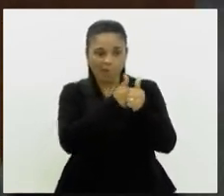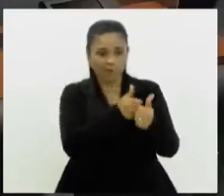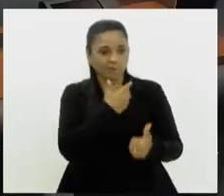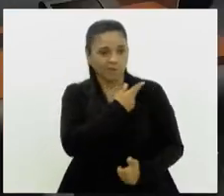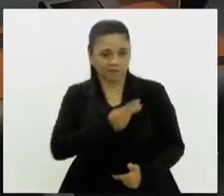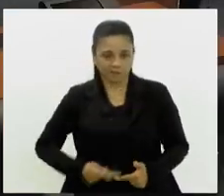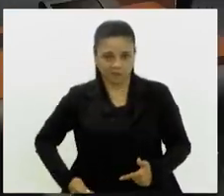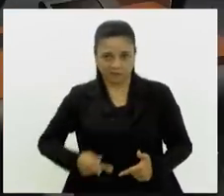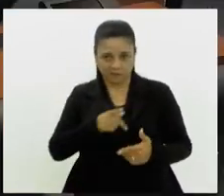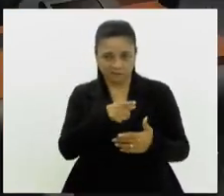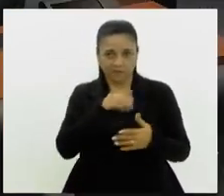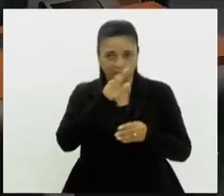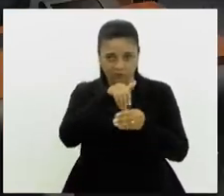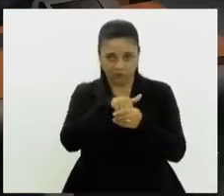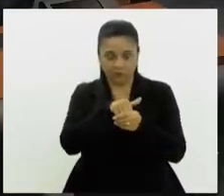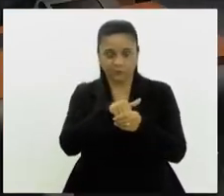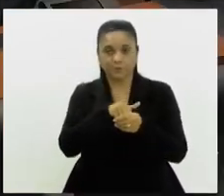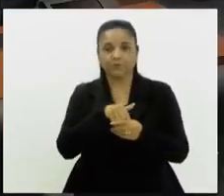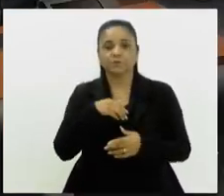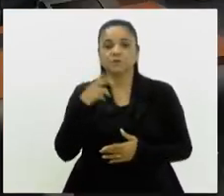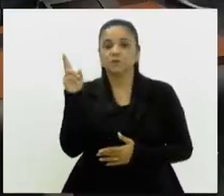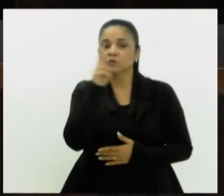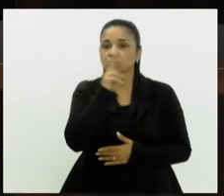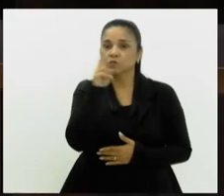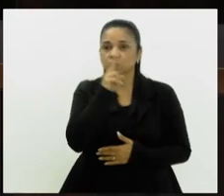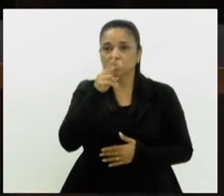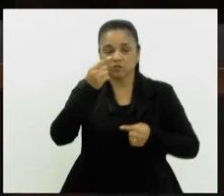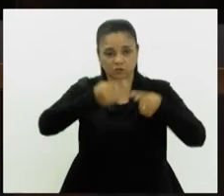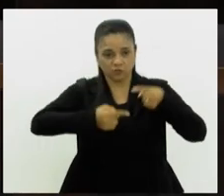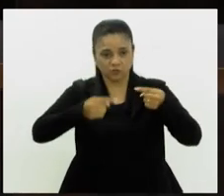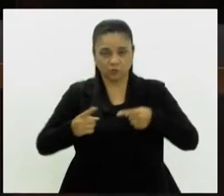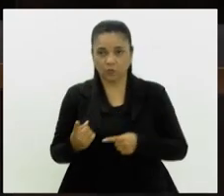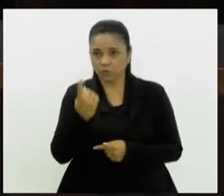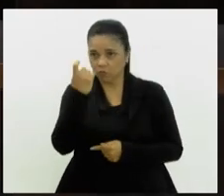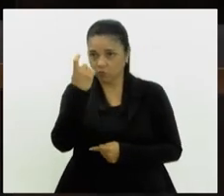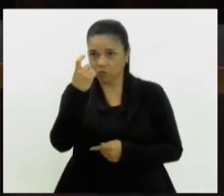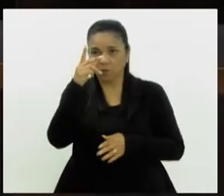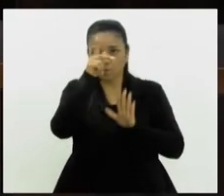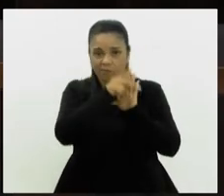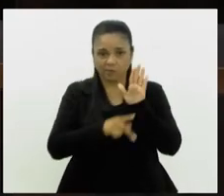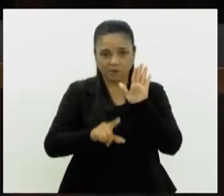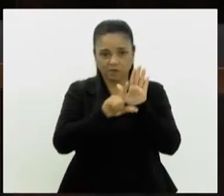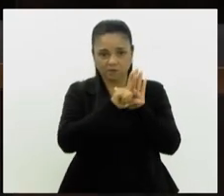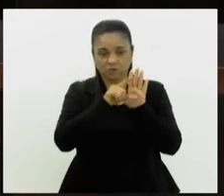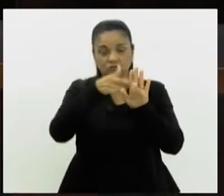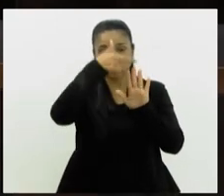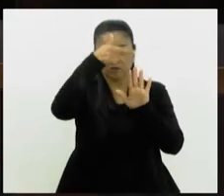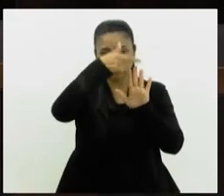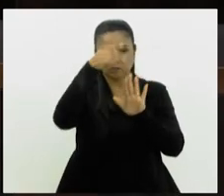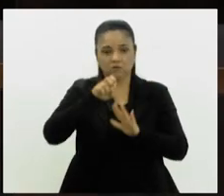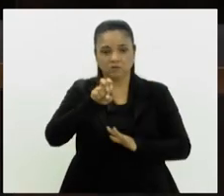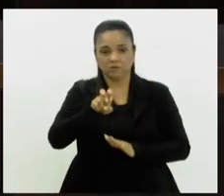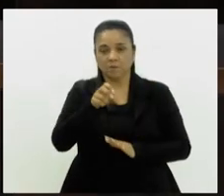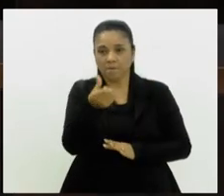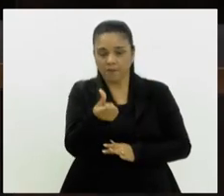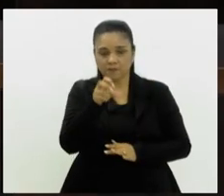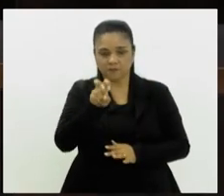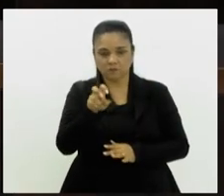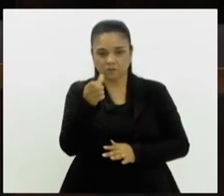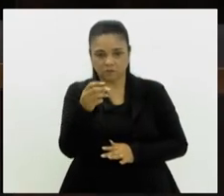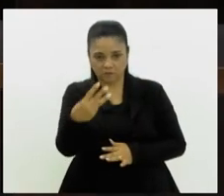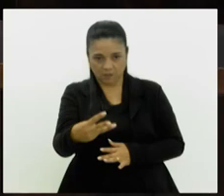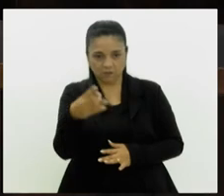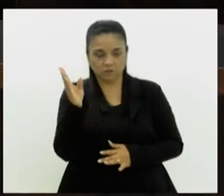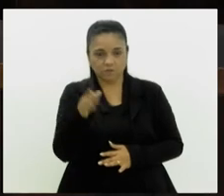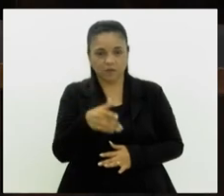Em regime de urgência, em discussão única, projeto de resolução 653 de 2020,